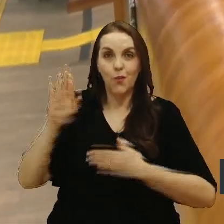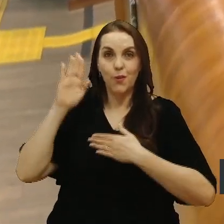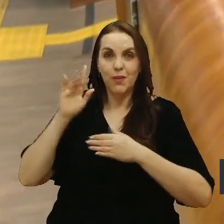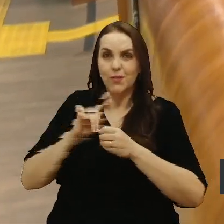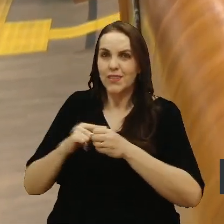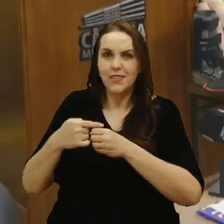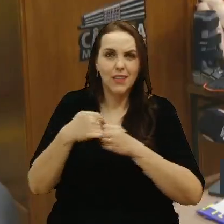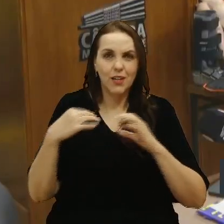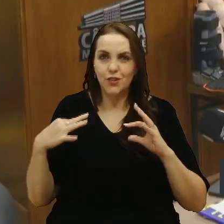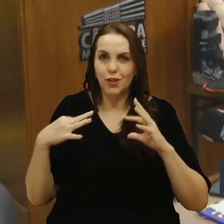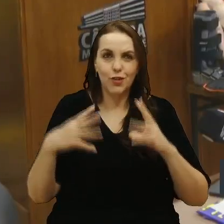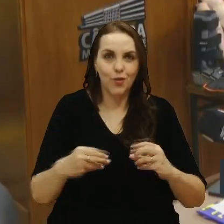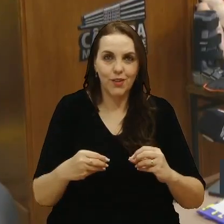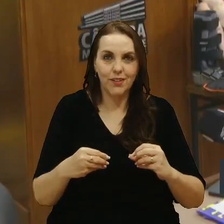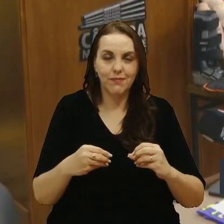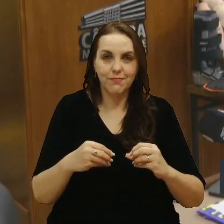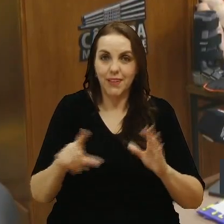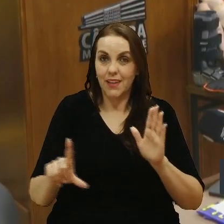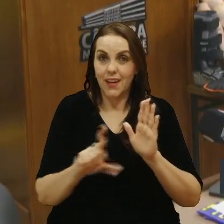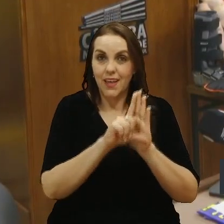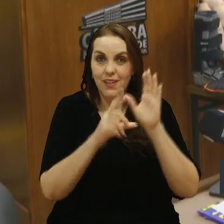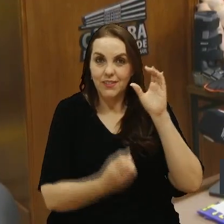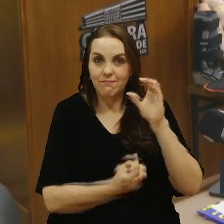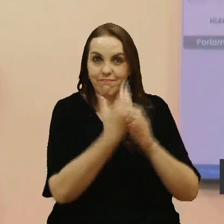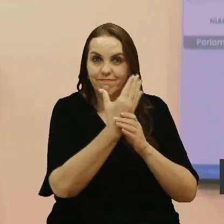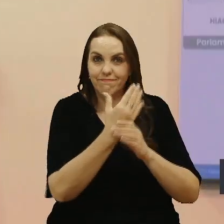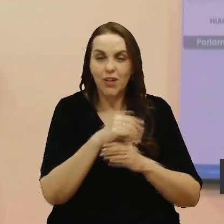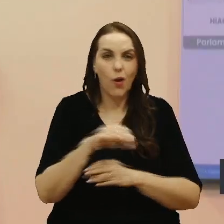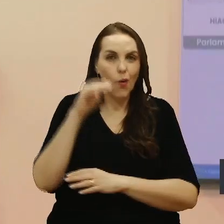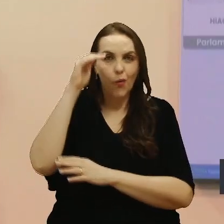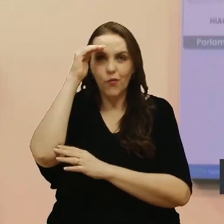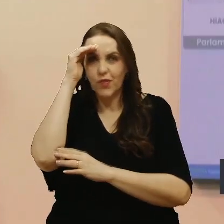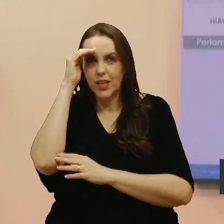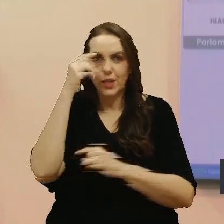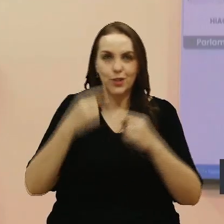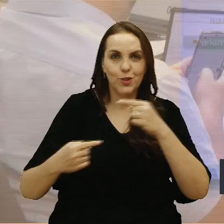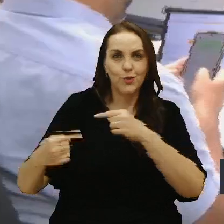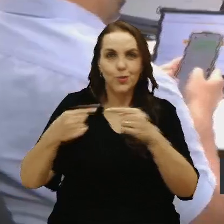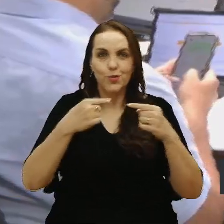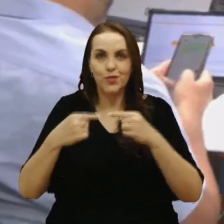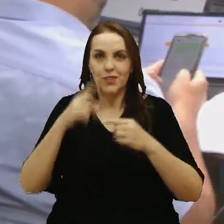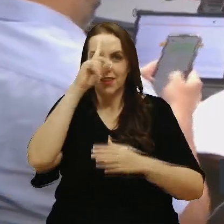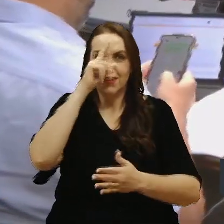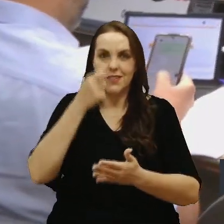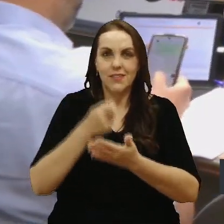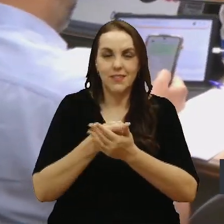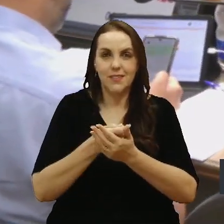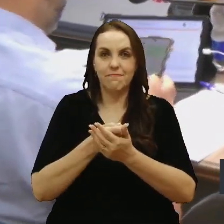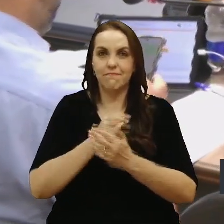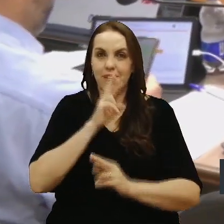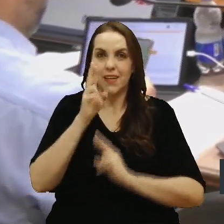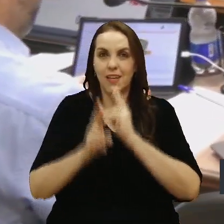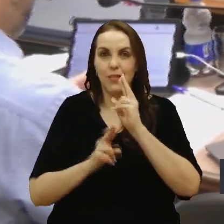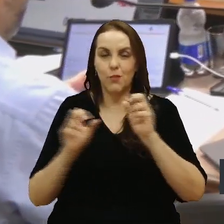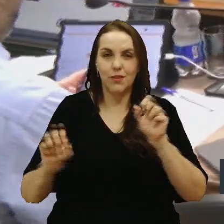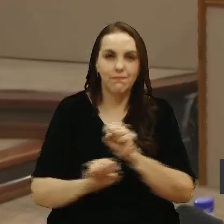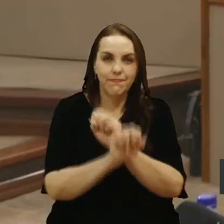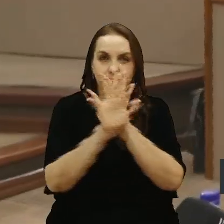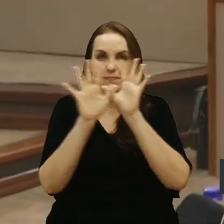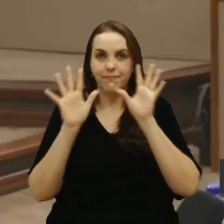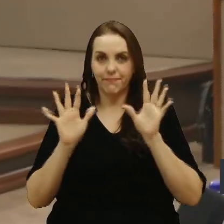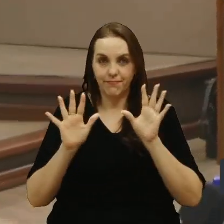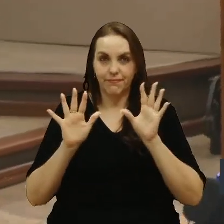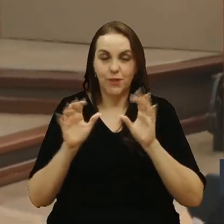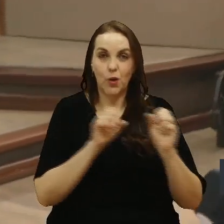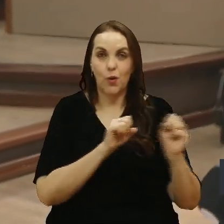inteira. Legislar bem exige ouvir, discutir, decidir e responder com transparência. O